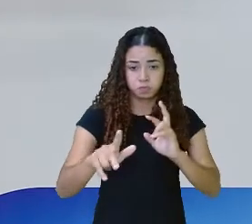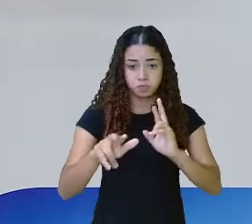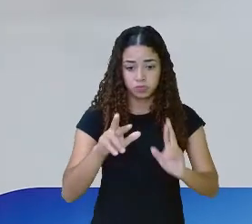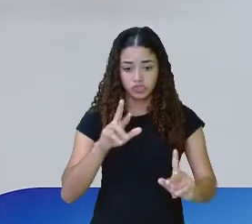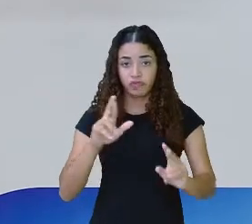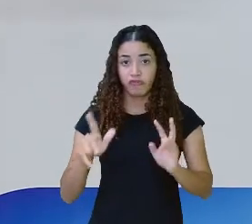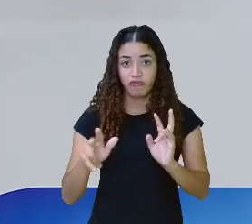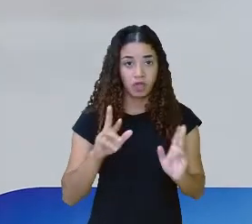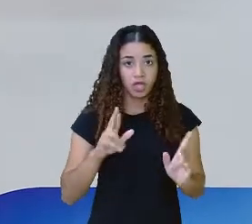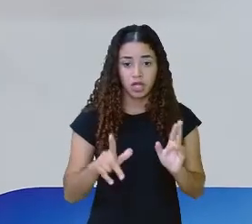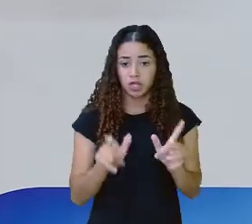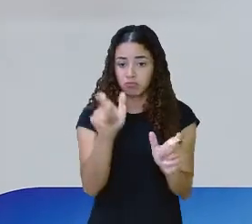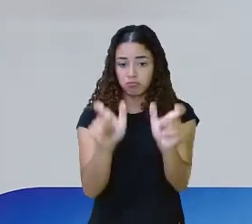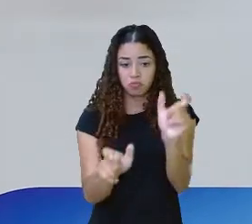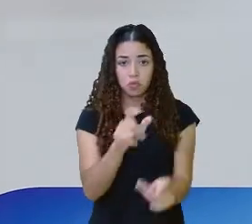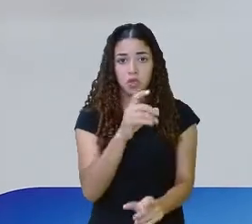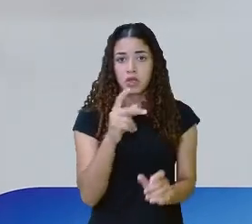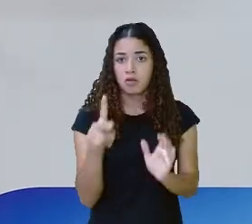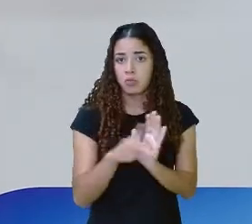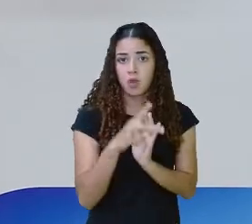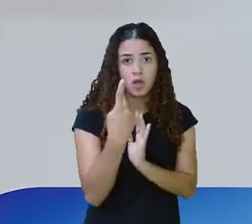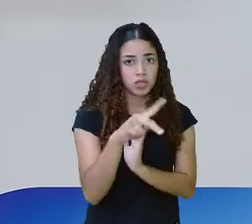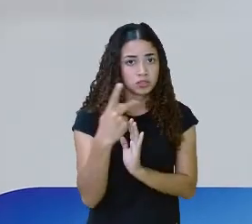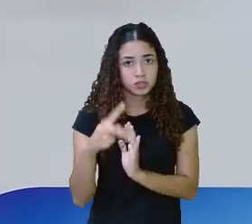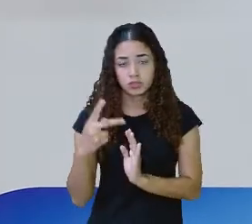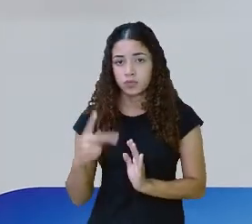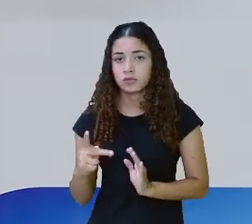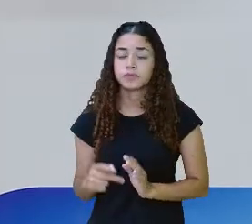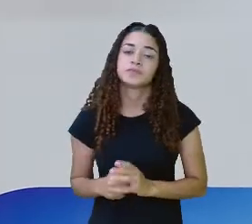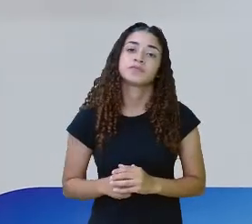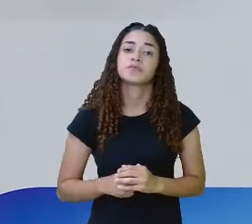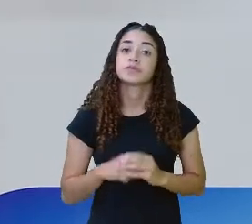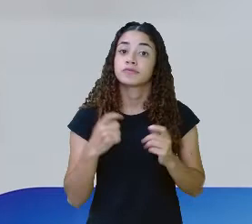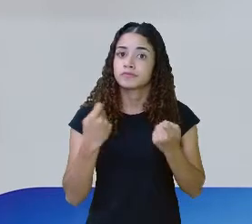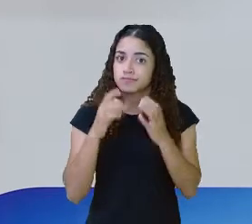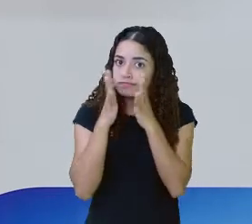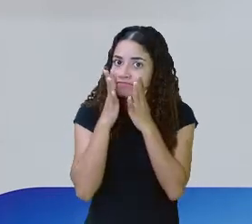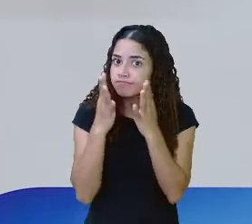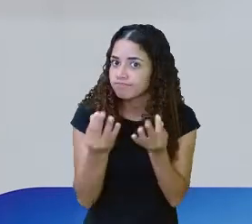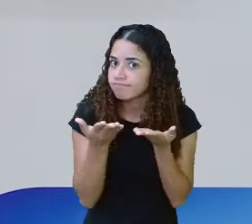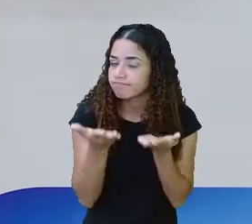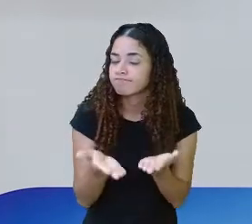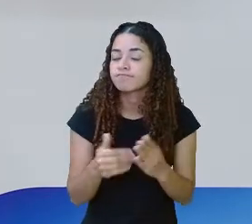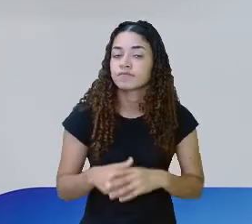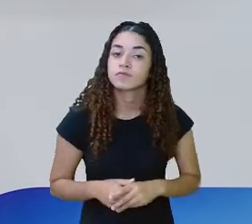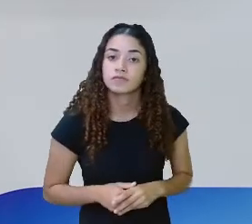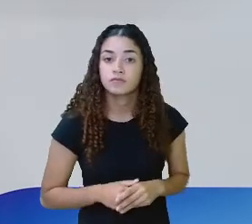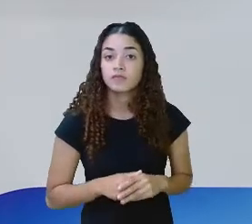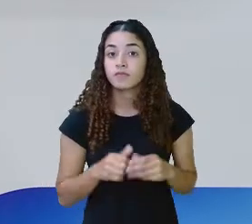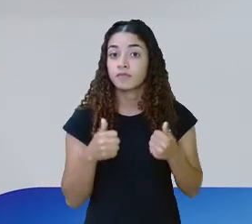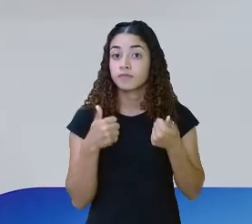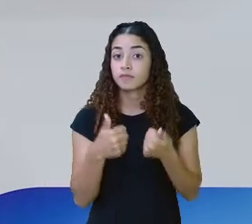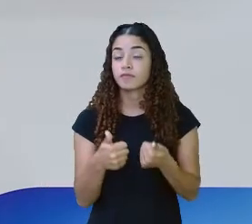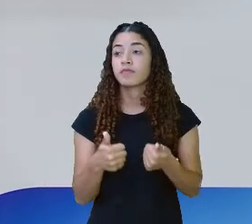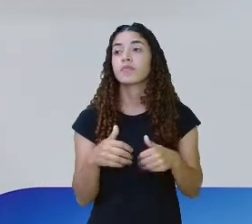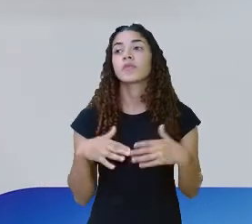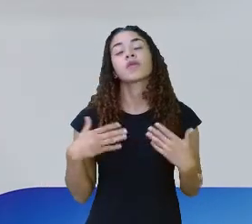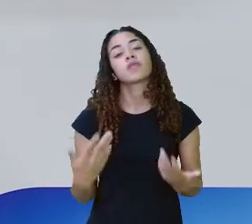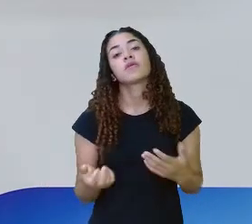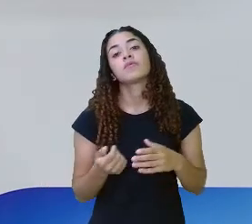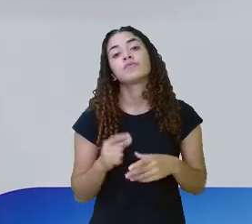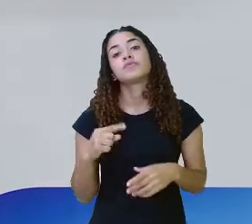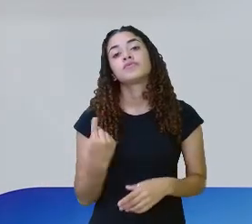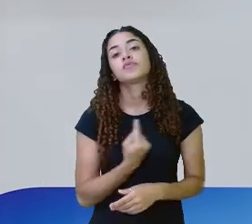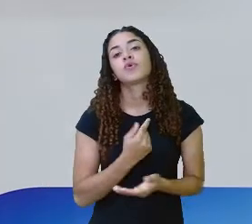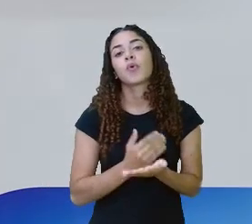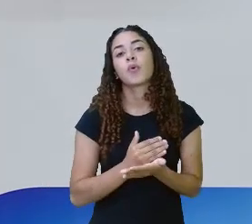para cada indivíduo daquela prole, né? Então, preste atenção nisso, tá? Aí, professora, a gente começa a entrar